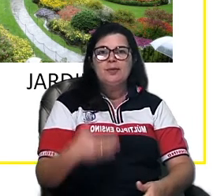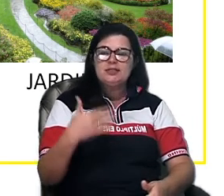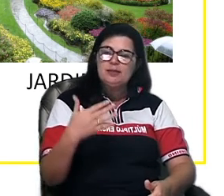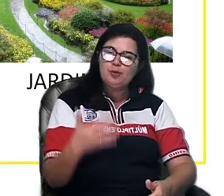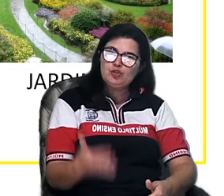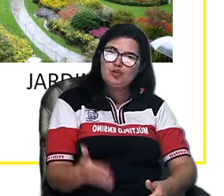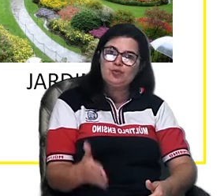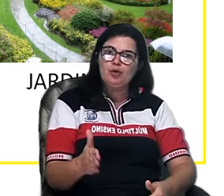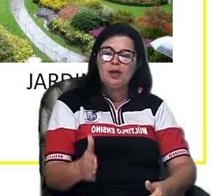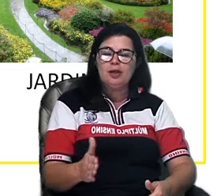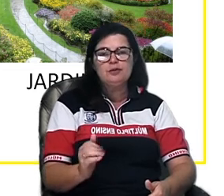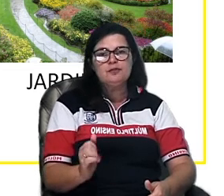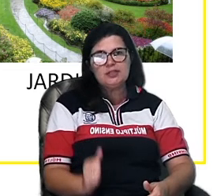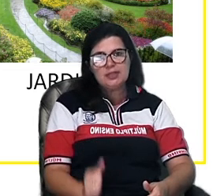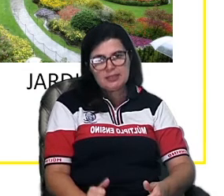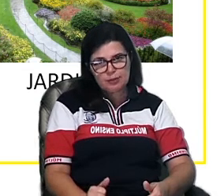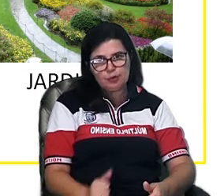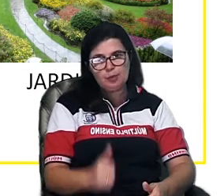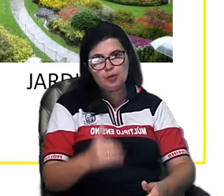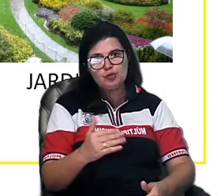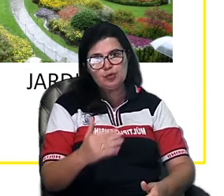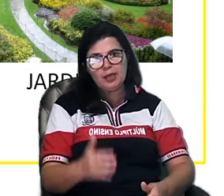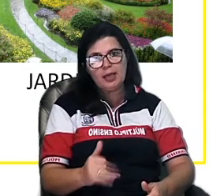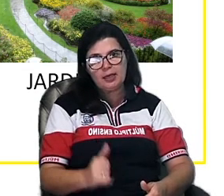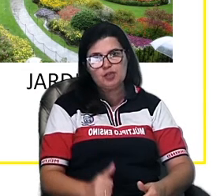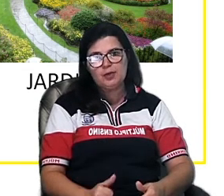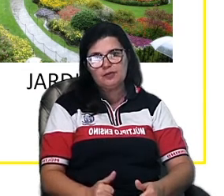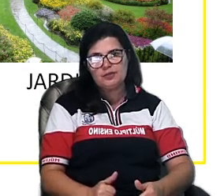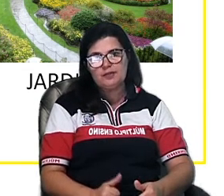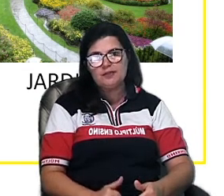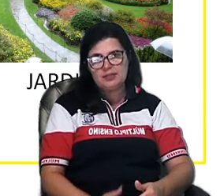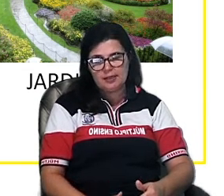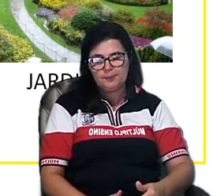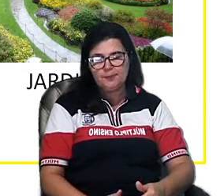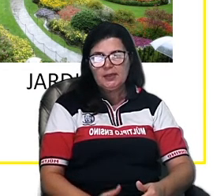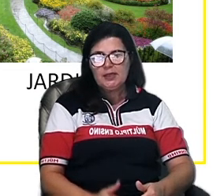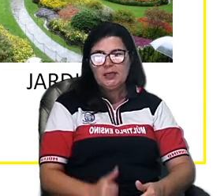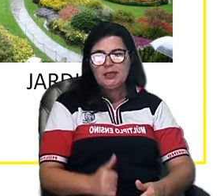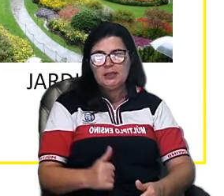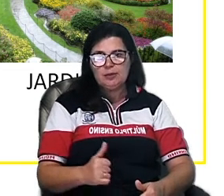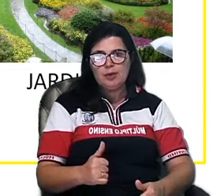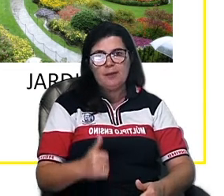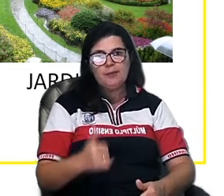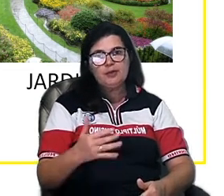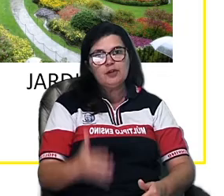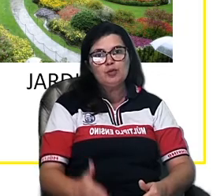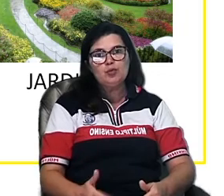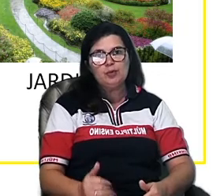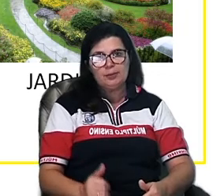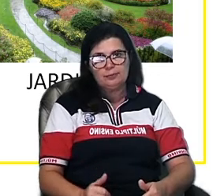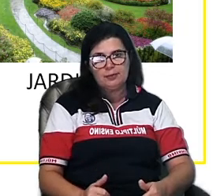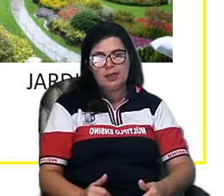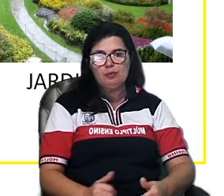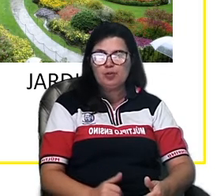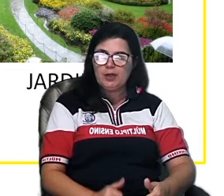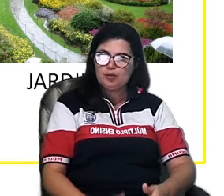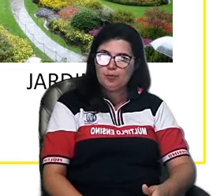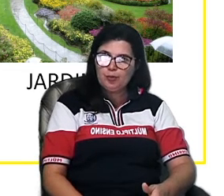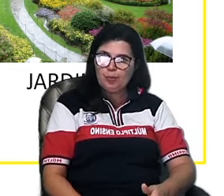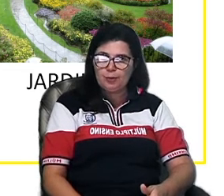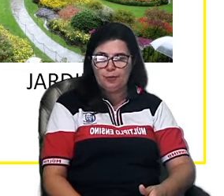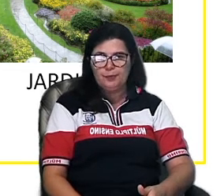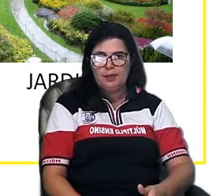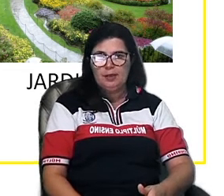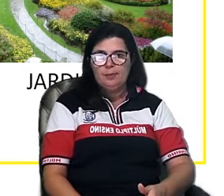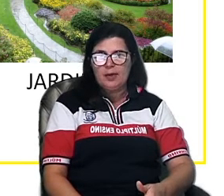população, mas ele possui horário de visitação, então ele possui regras para você visitar. Então, a prefeitura, ela é um